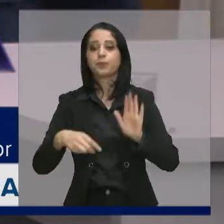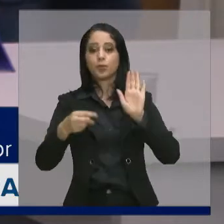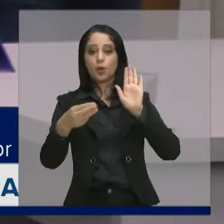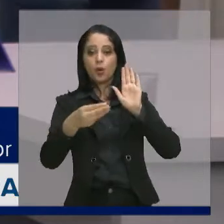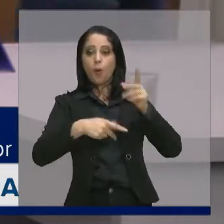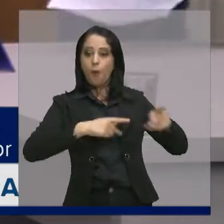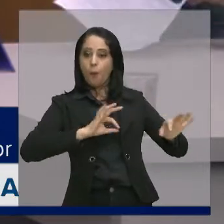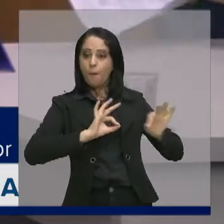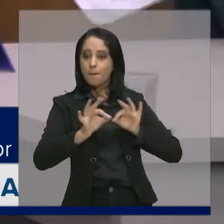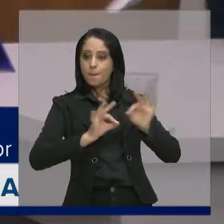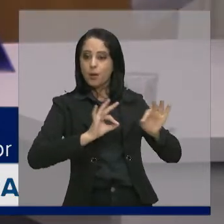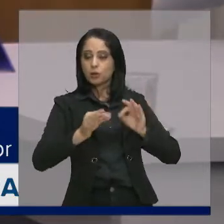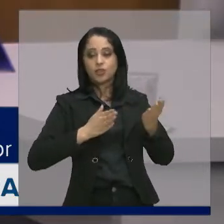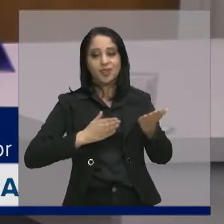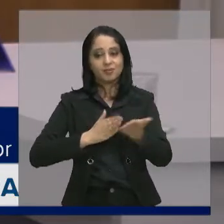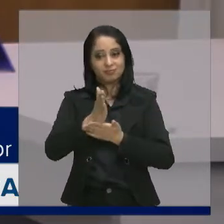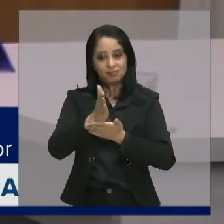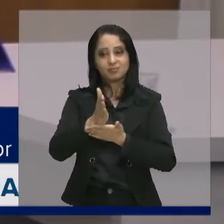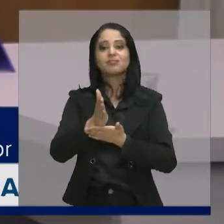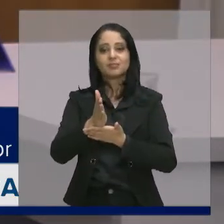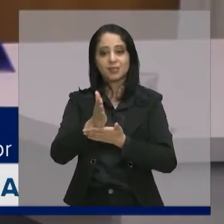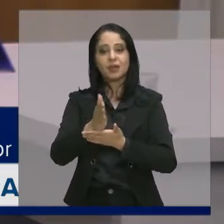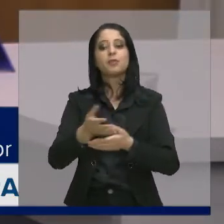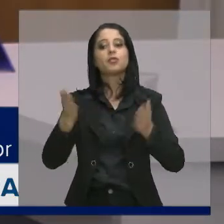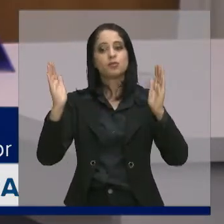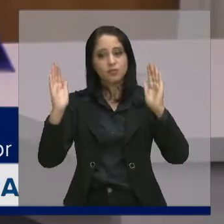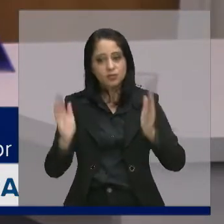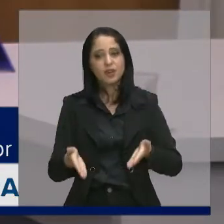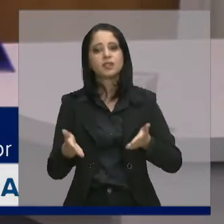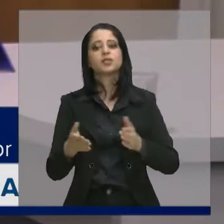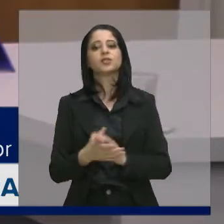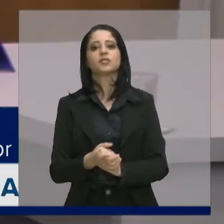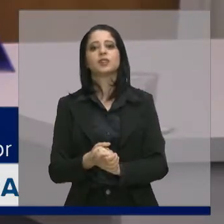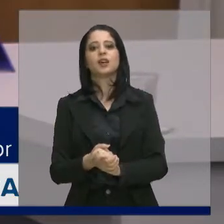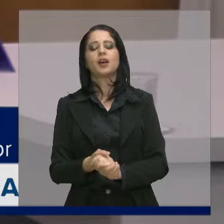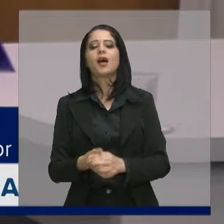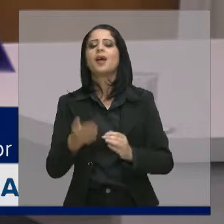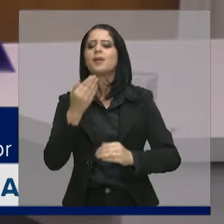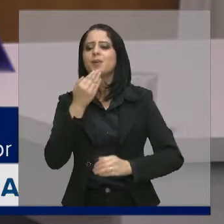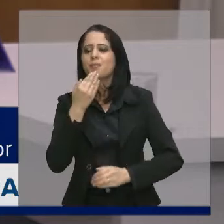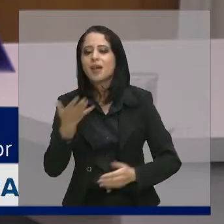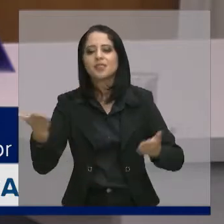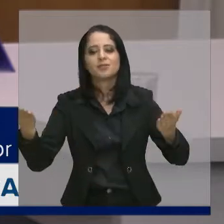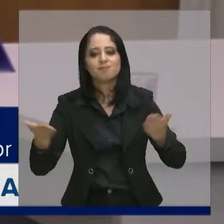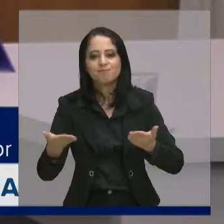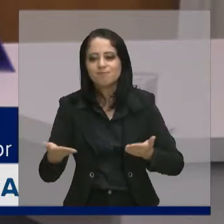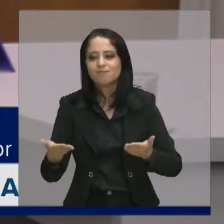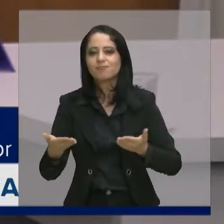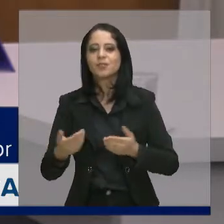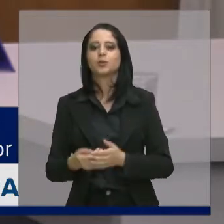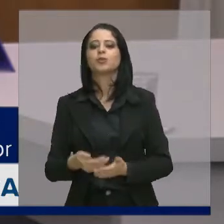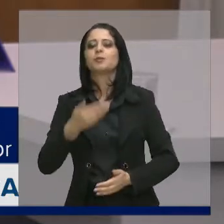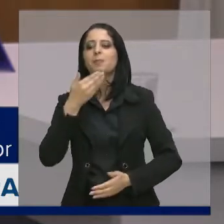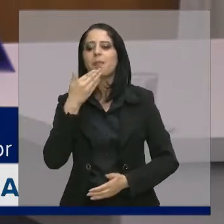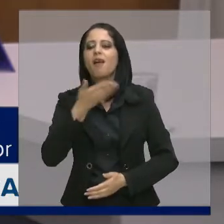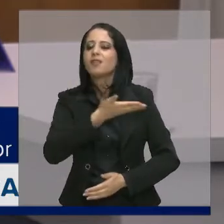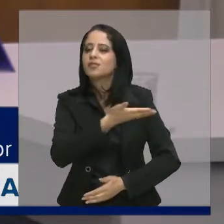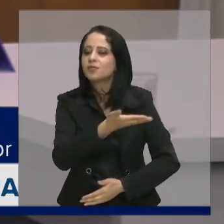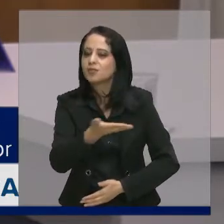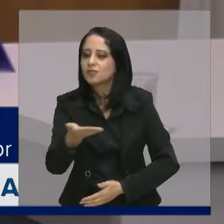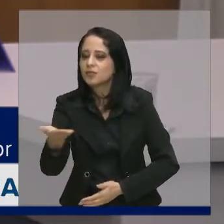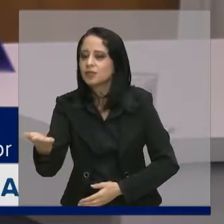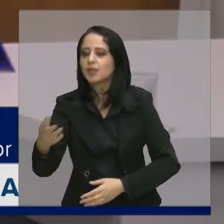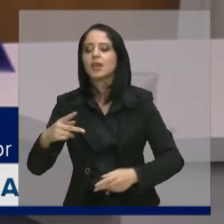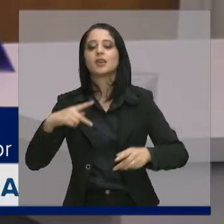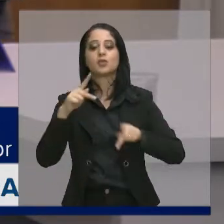de que essa campanha pudesse ser ampliada na nossa cidade. Então venho aqui no dia de hoje para pedir à